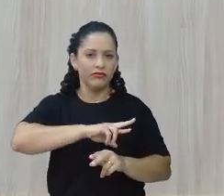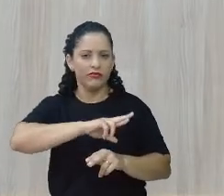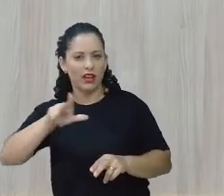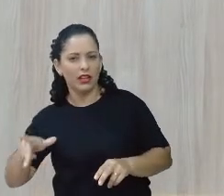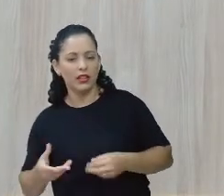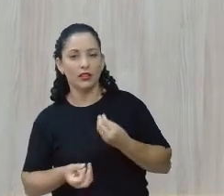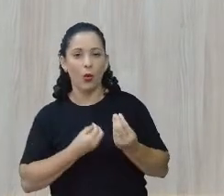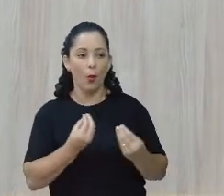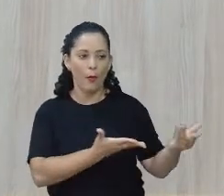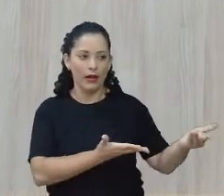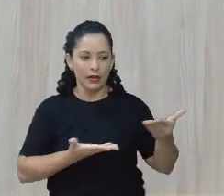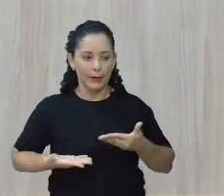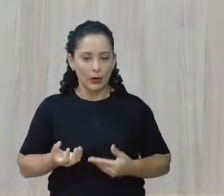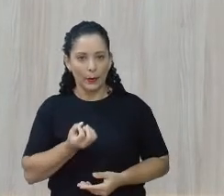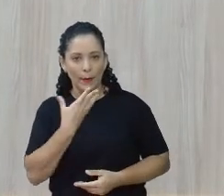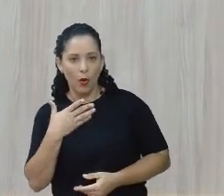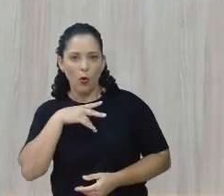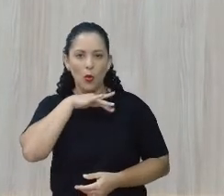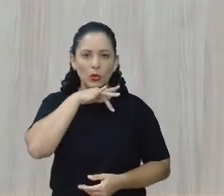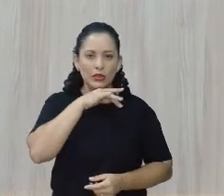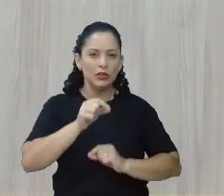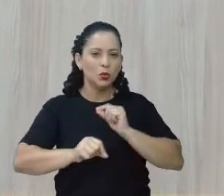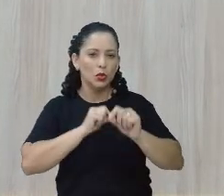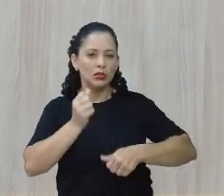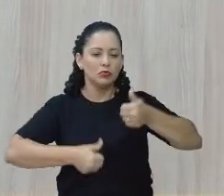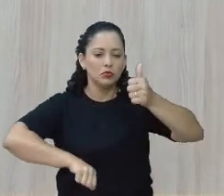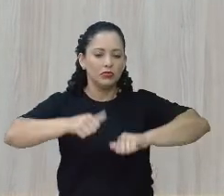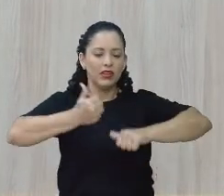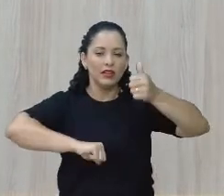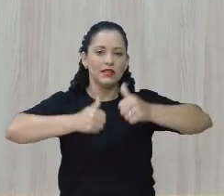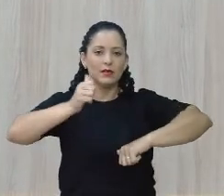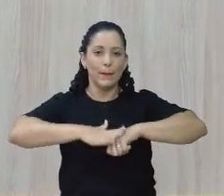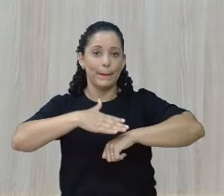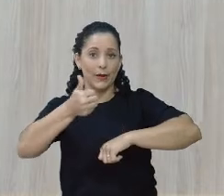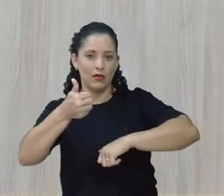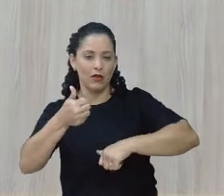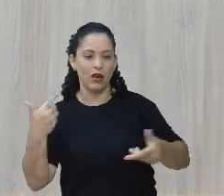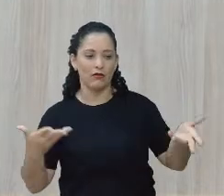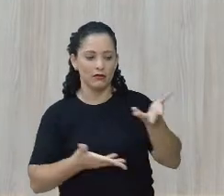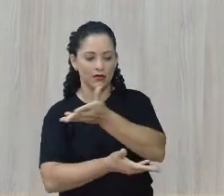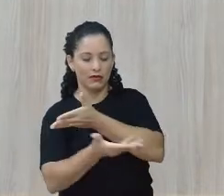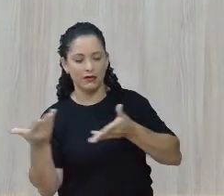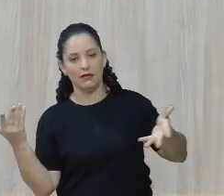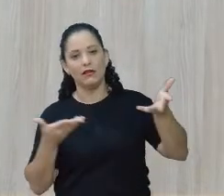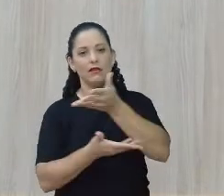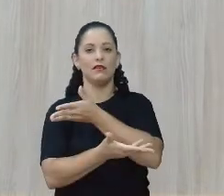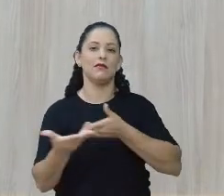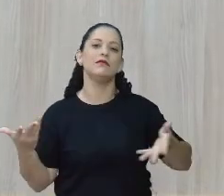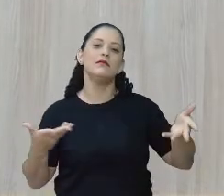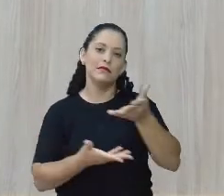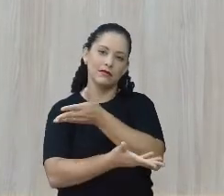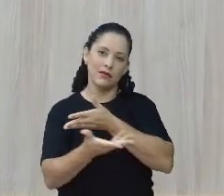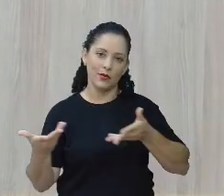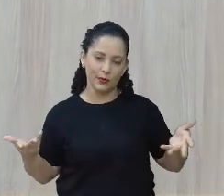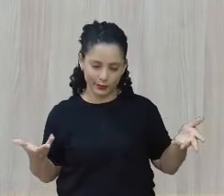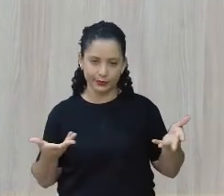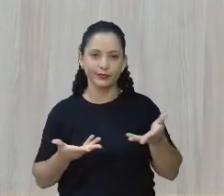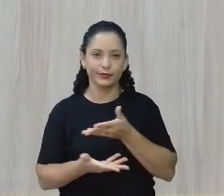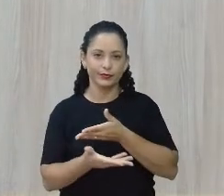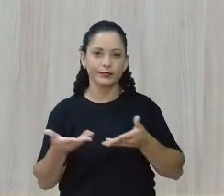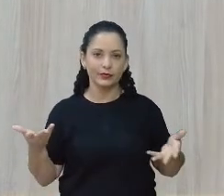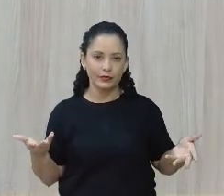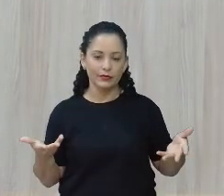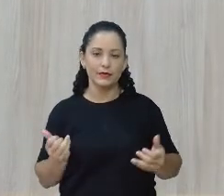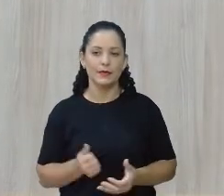o atendimento foi ruim, o que é que a gente pode melhorar nessa relação entre consumidor e instituição que